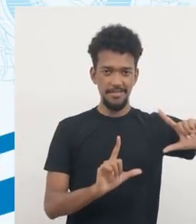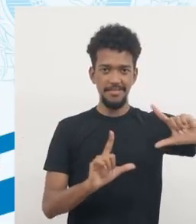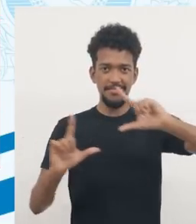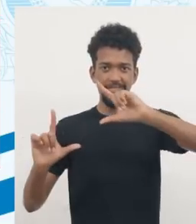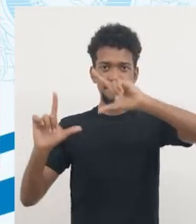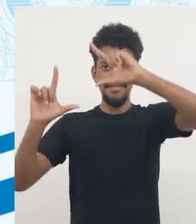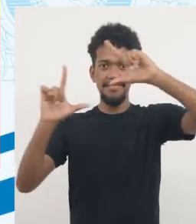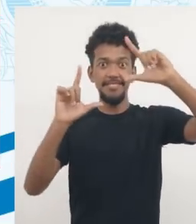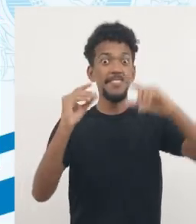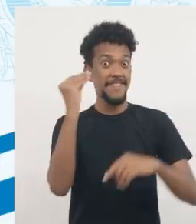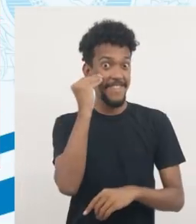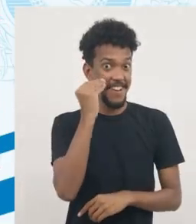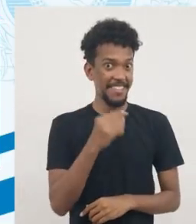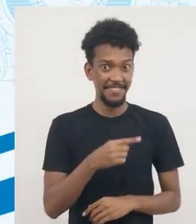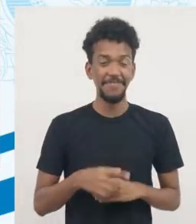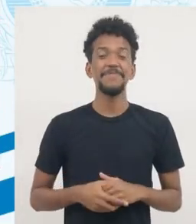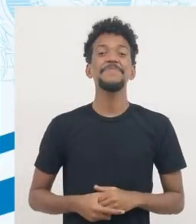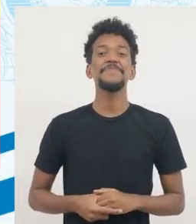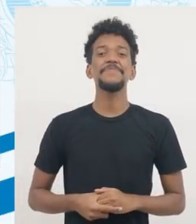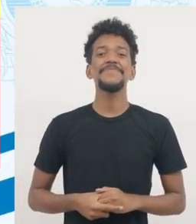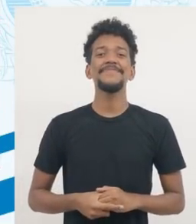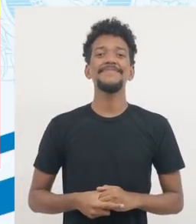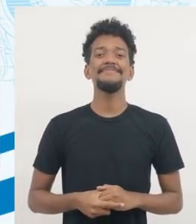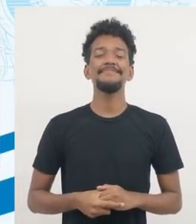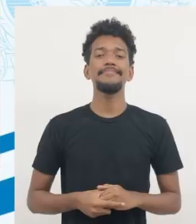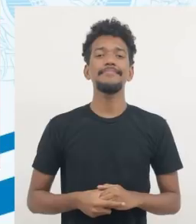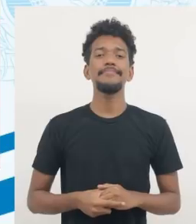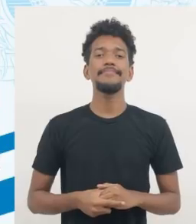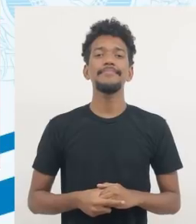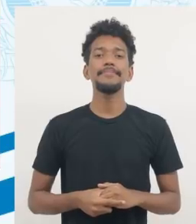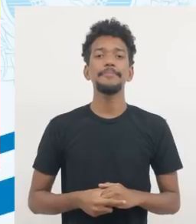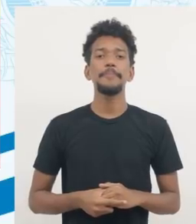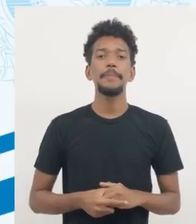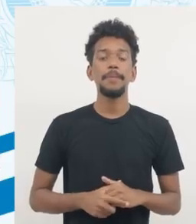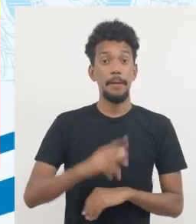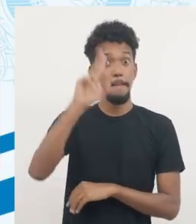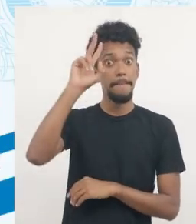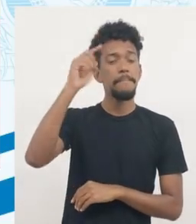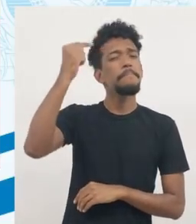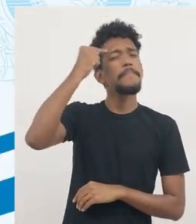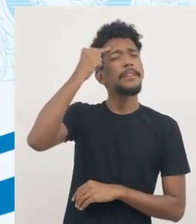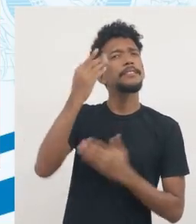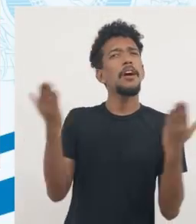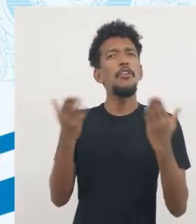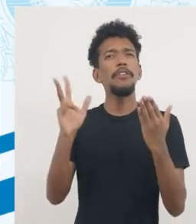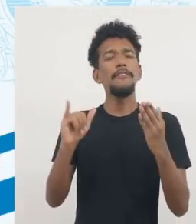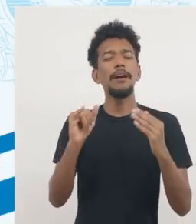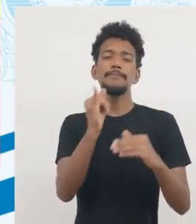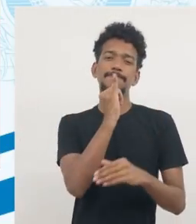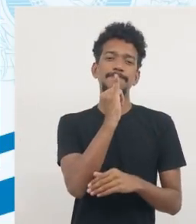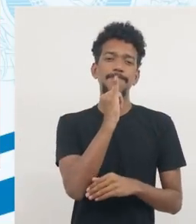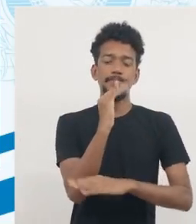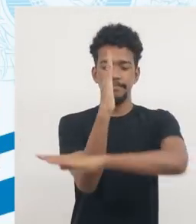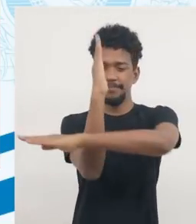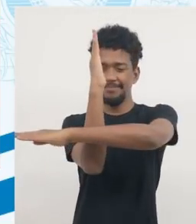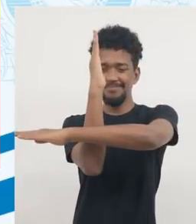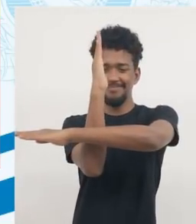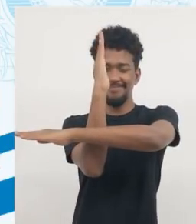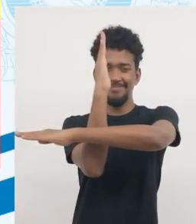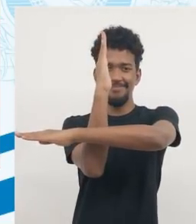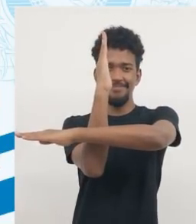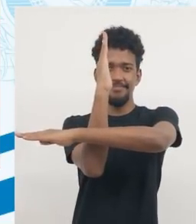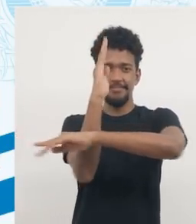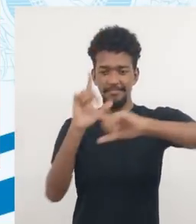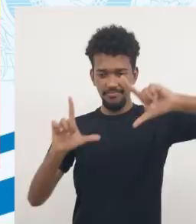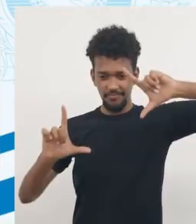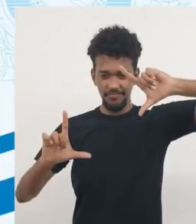cartesiano. Observe comigo. Pense que faremos uma translação